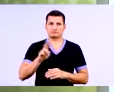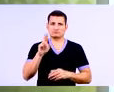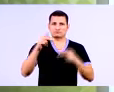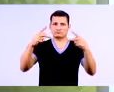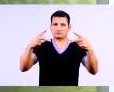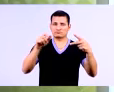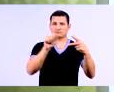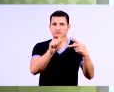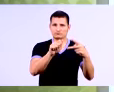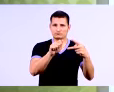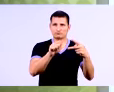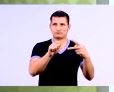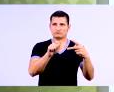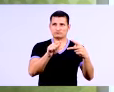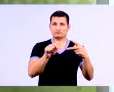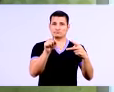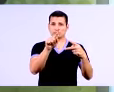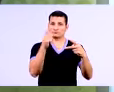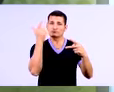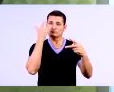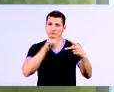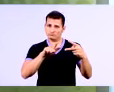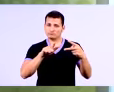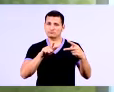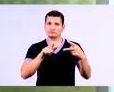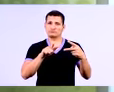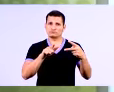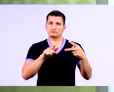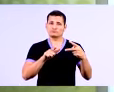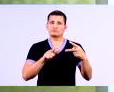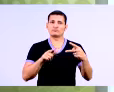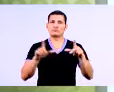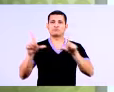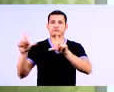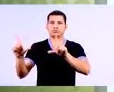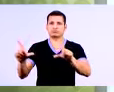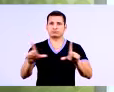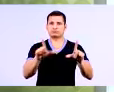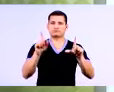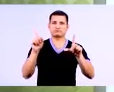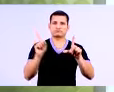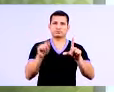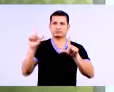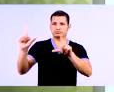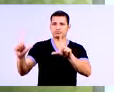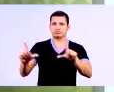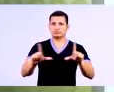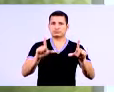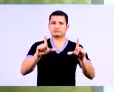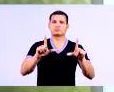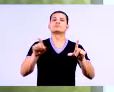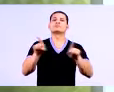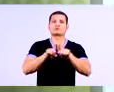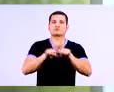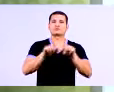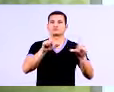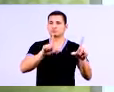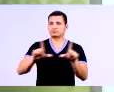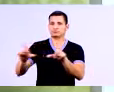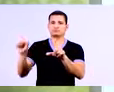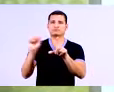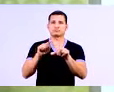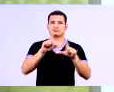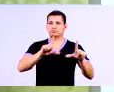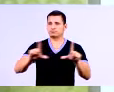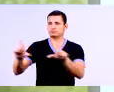A, vocês vão conseguir navegar entre uma página e outra, e ir e voltar de qualquer